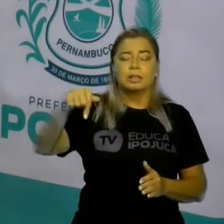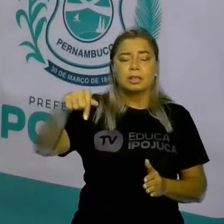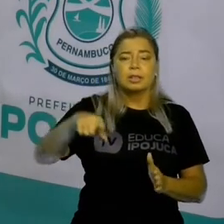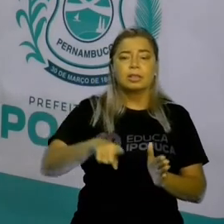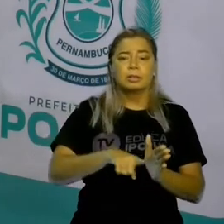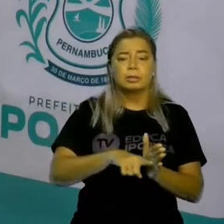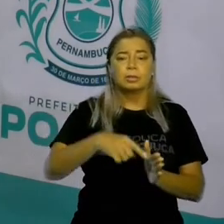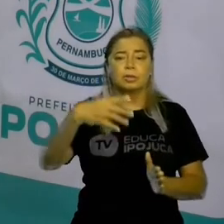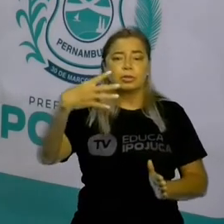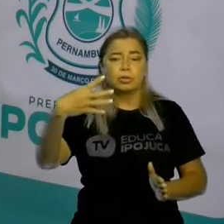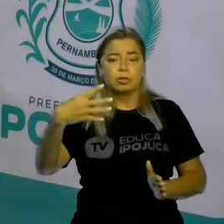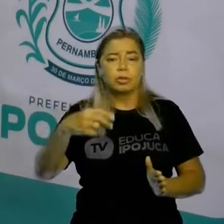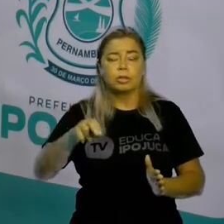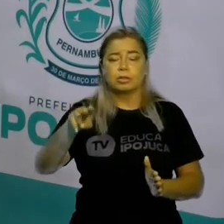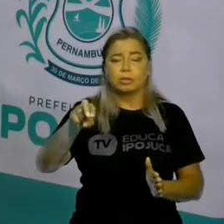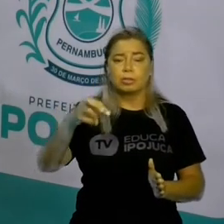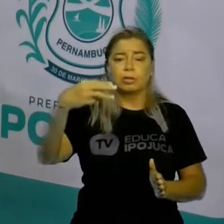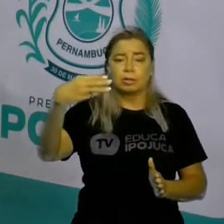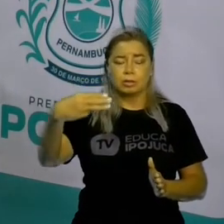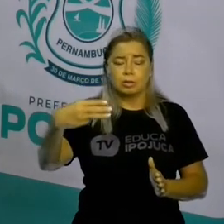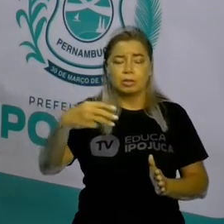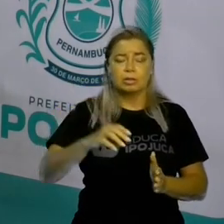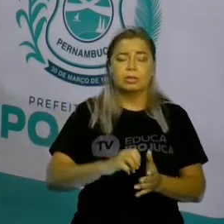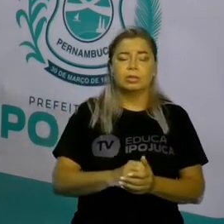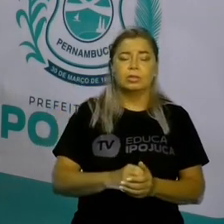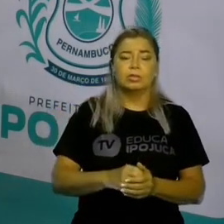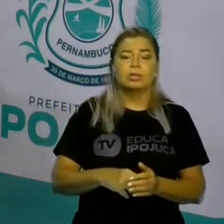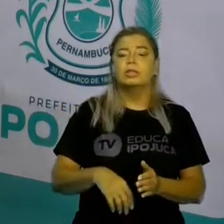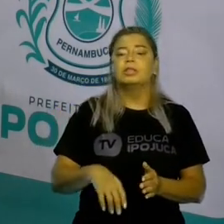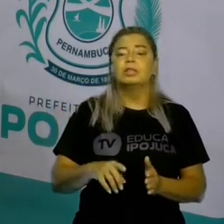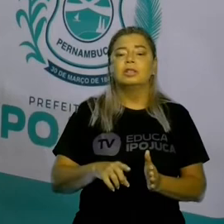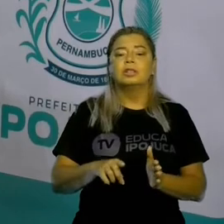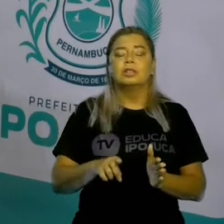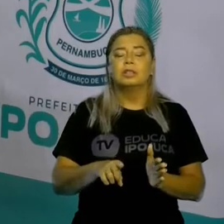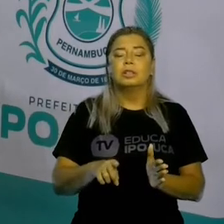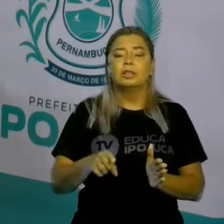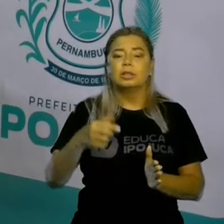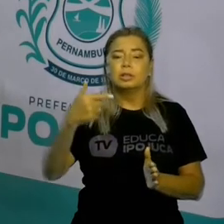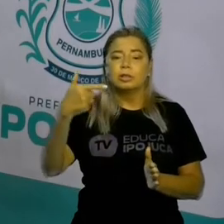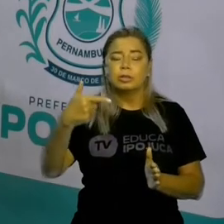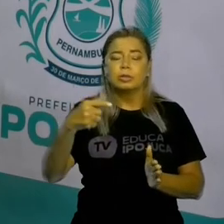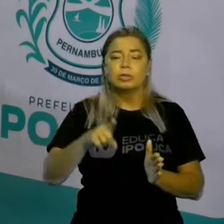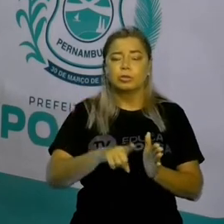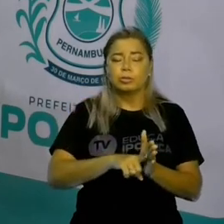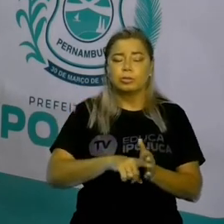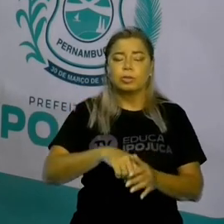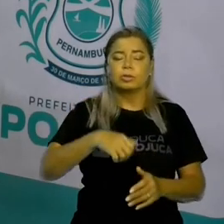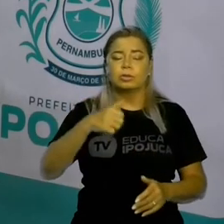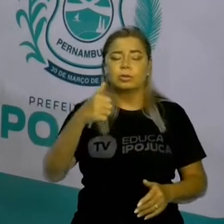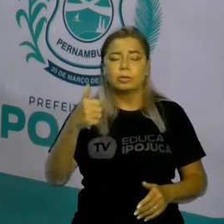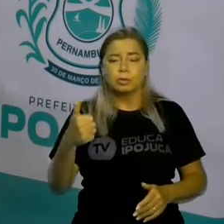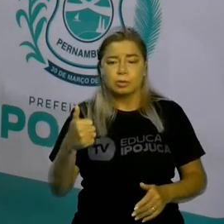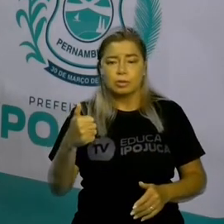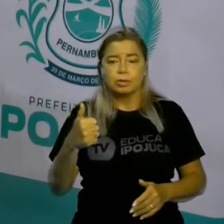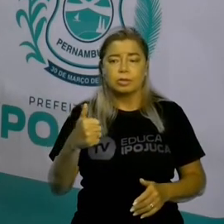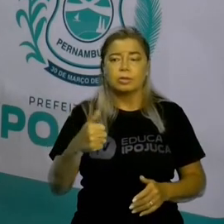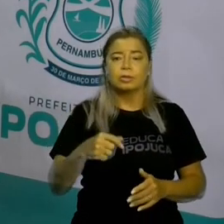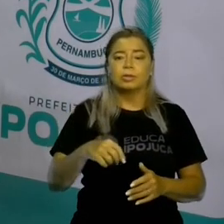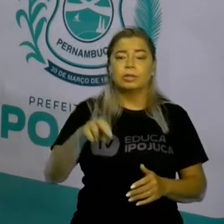3, que vai dar 3. E, por fim, 2 menos 1, que vai dar 1. Pois é.